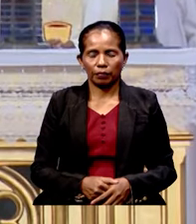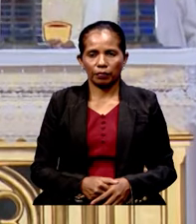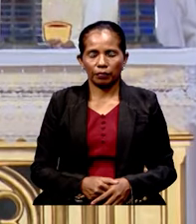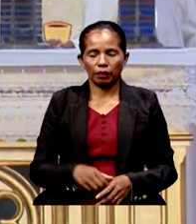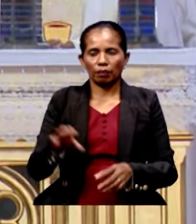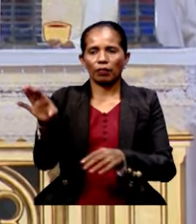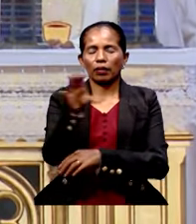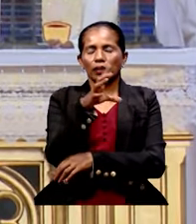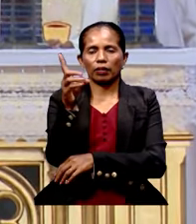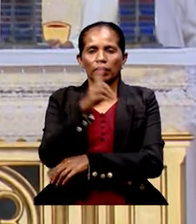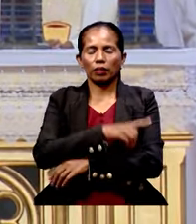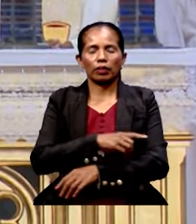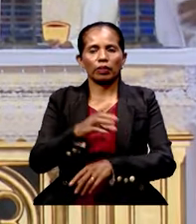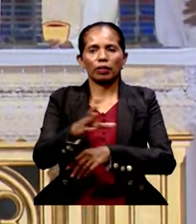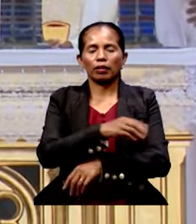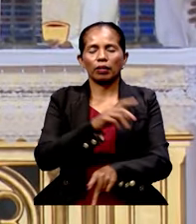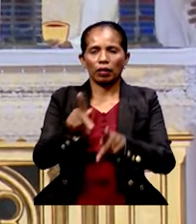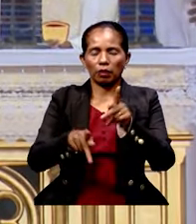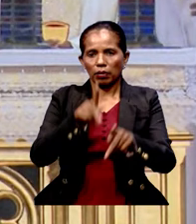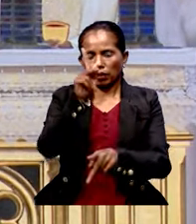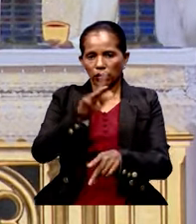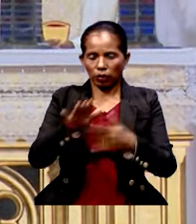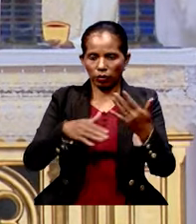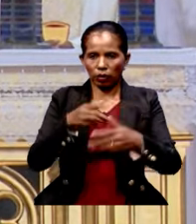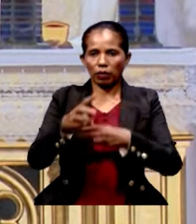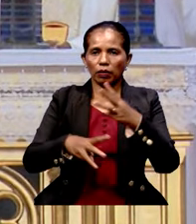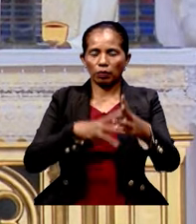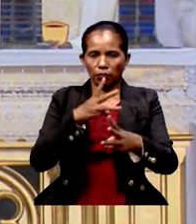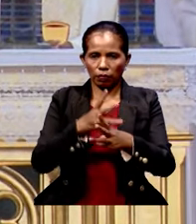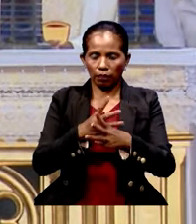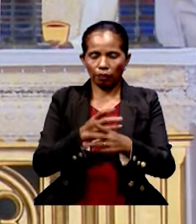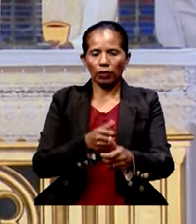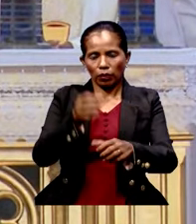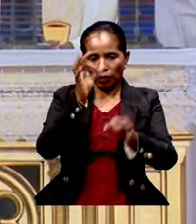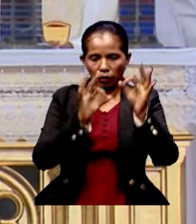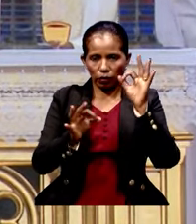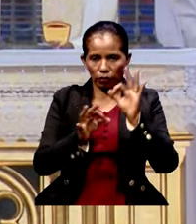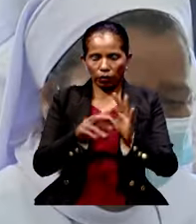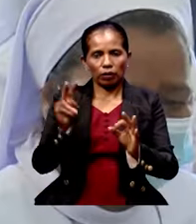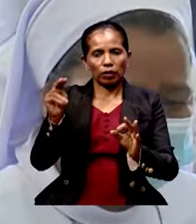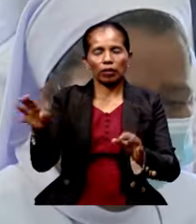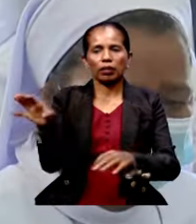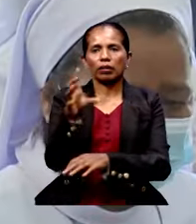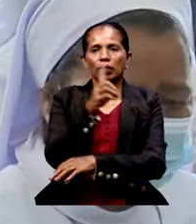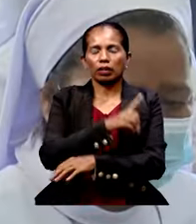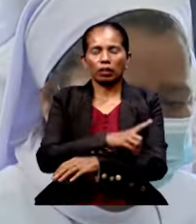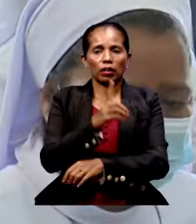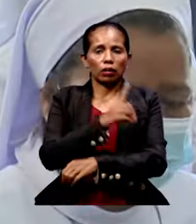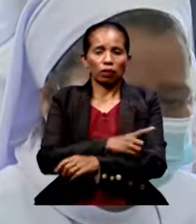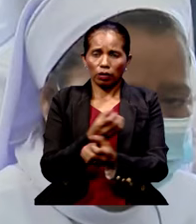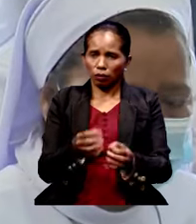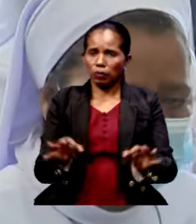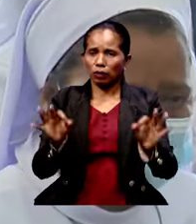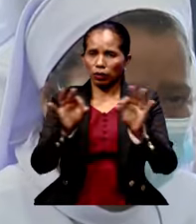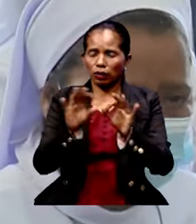Natal nudar festa esperança nian besrani católica sira ia mundo tomak. Tuir fir katolika nian, Natal hanesan loron importante,